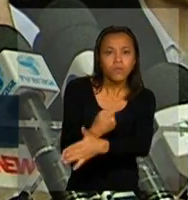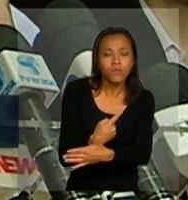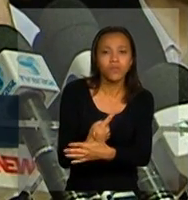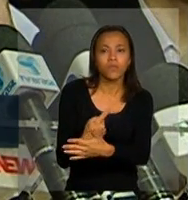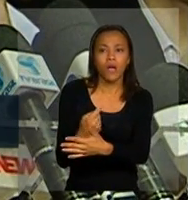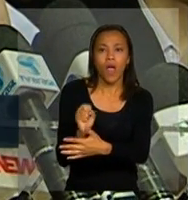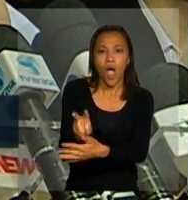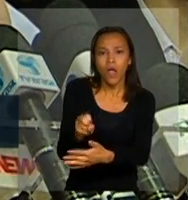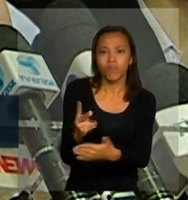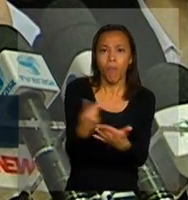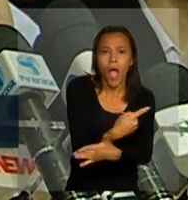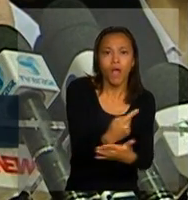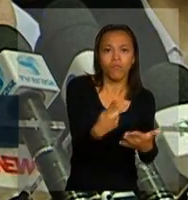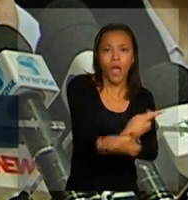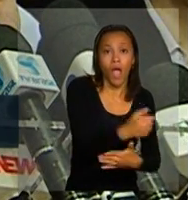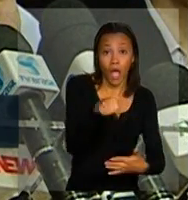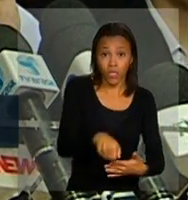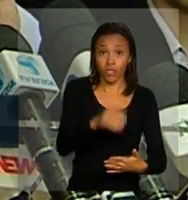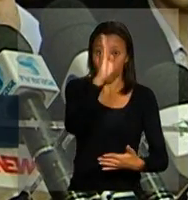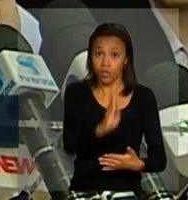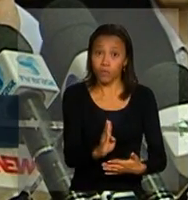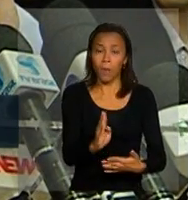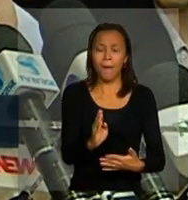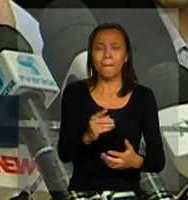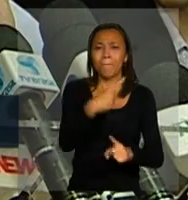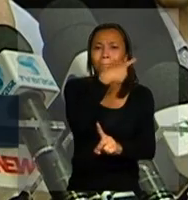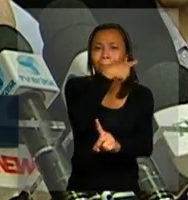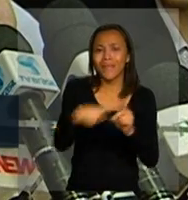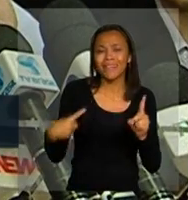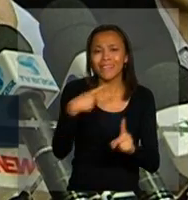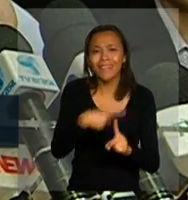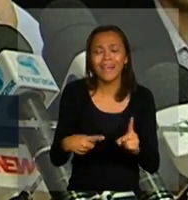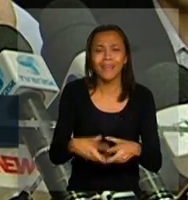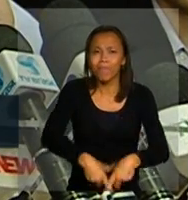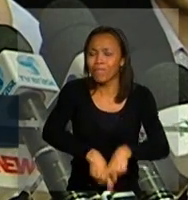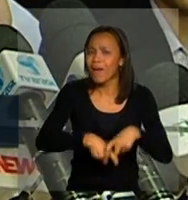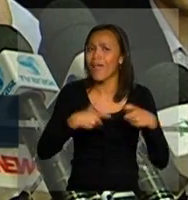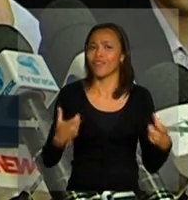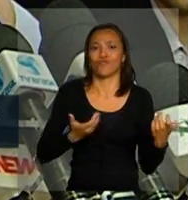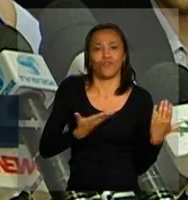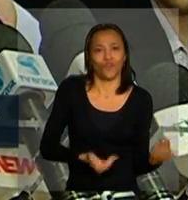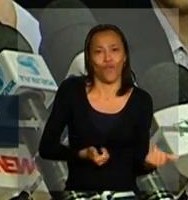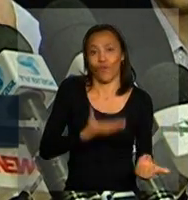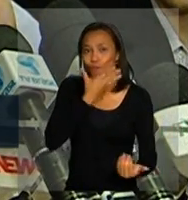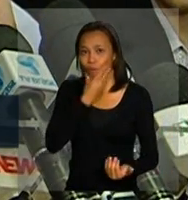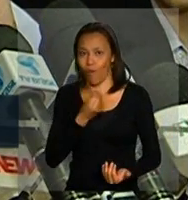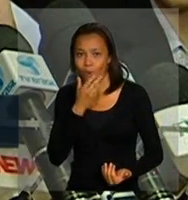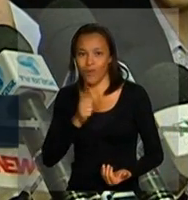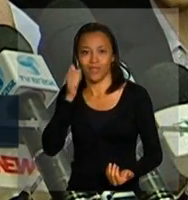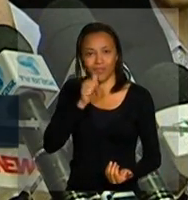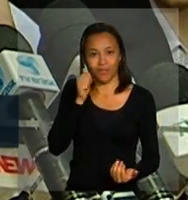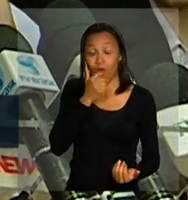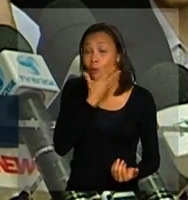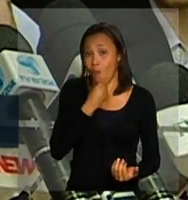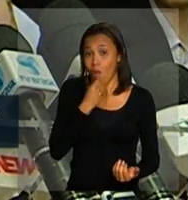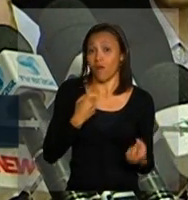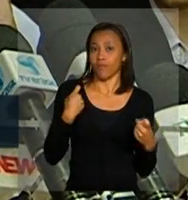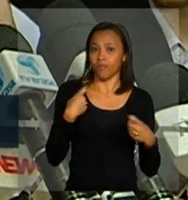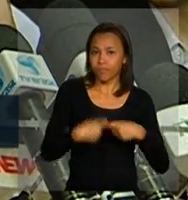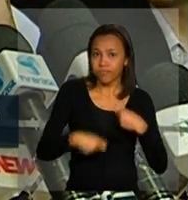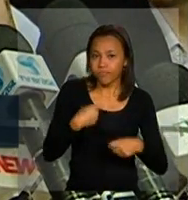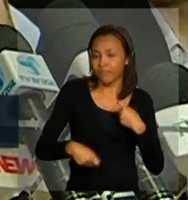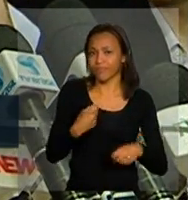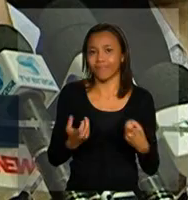de AIDS no nosso país, metade deles são de jovens homens que fazem sexo com homens. Ou seja, a